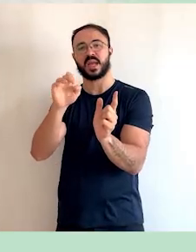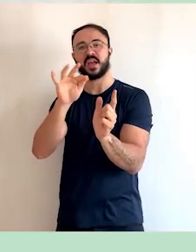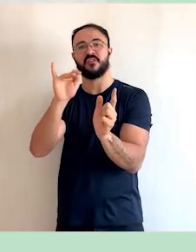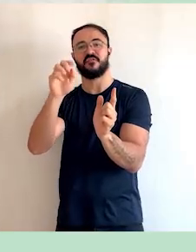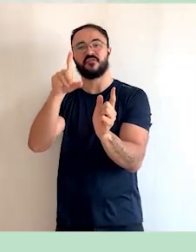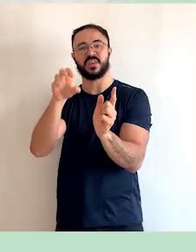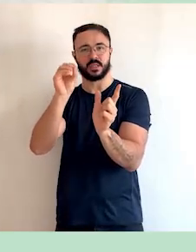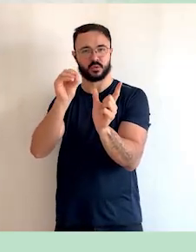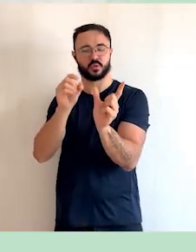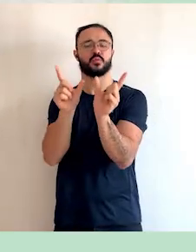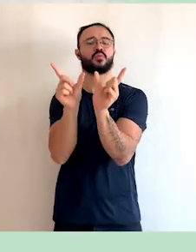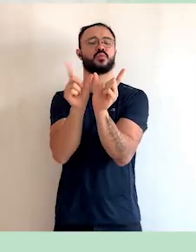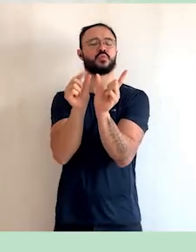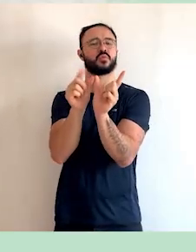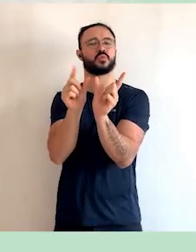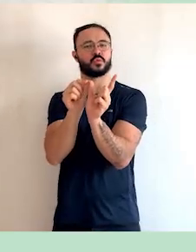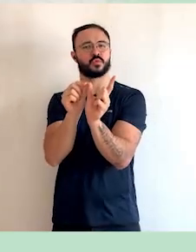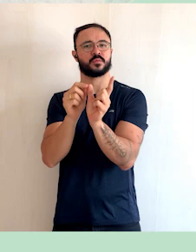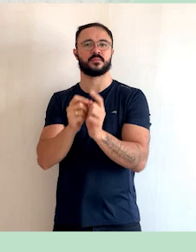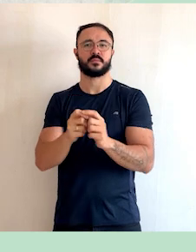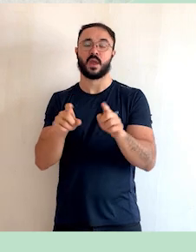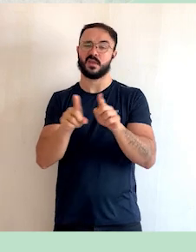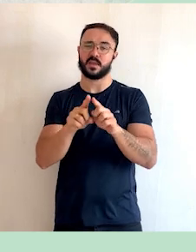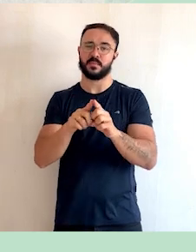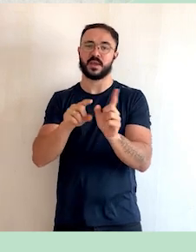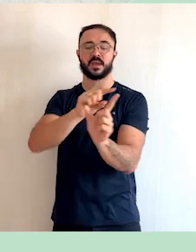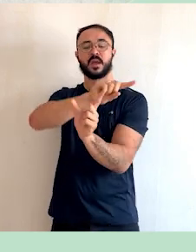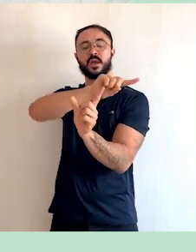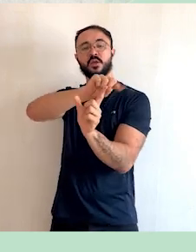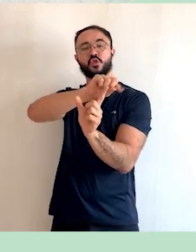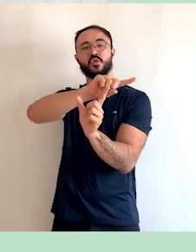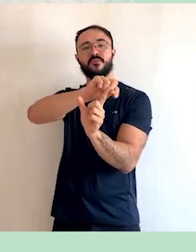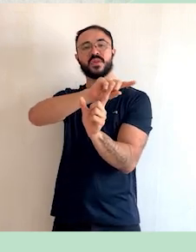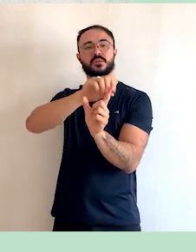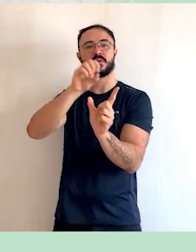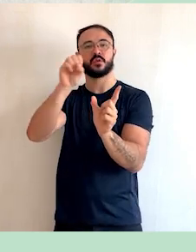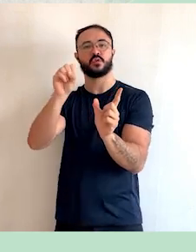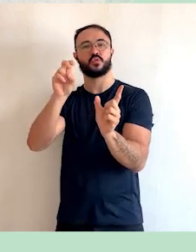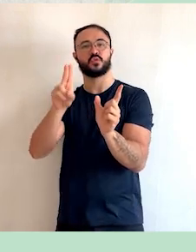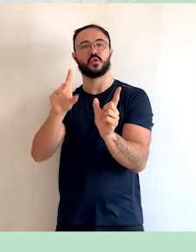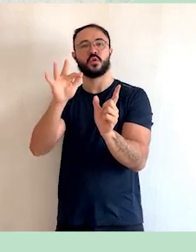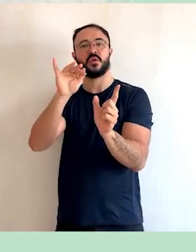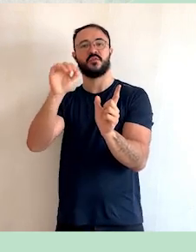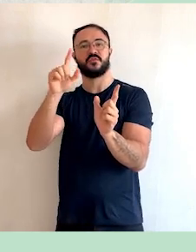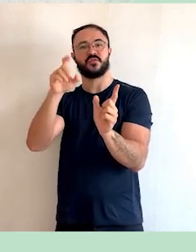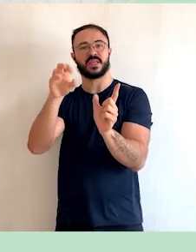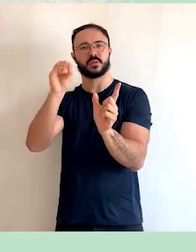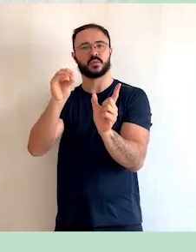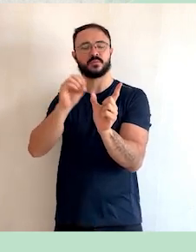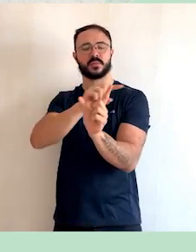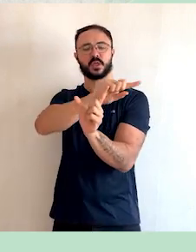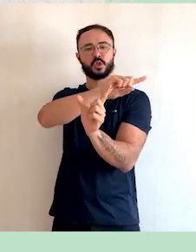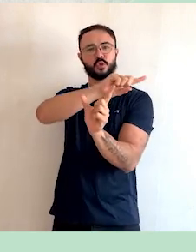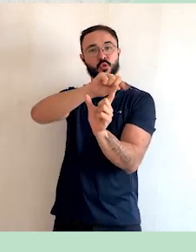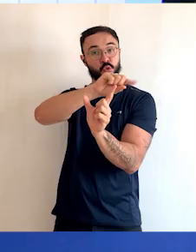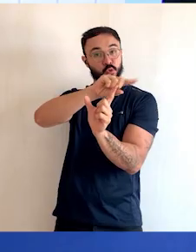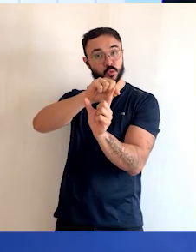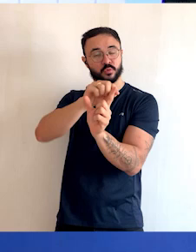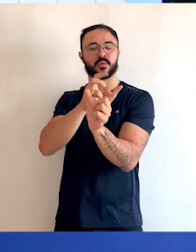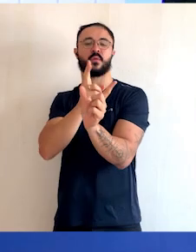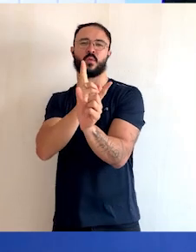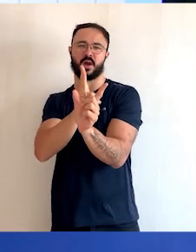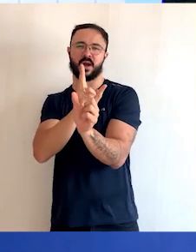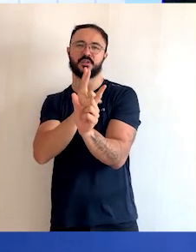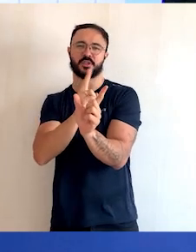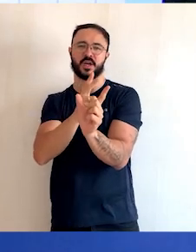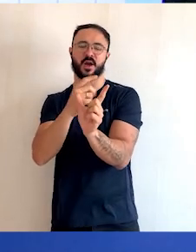são os morfemas que se juntam ao radical, eles vêm depois desse radical e formam novas palavras.